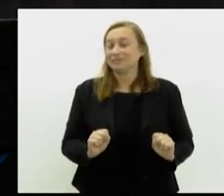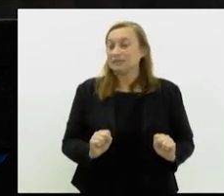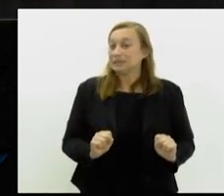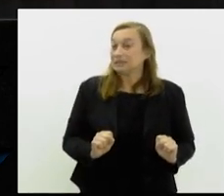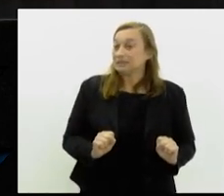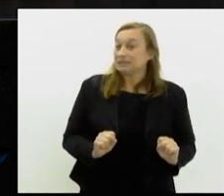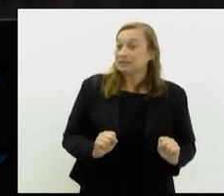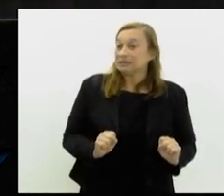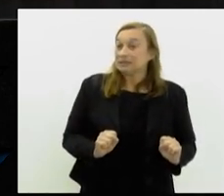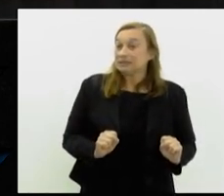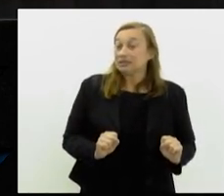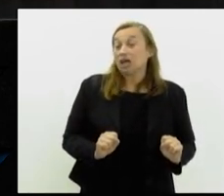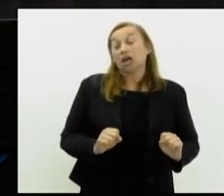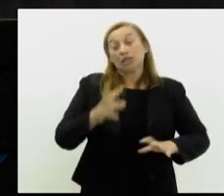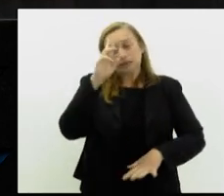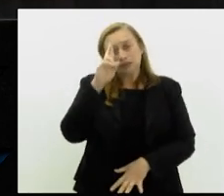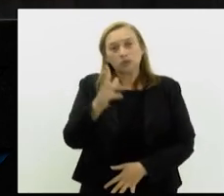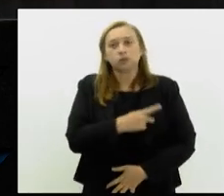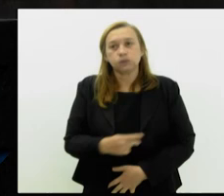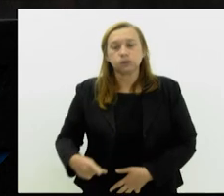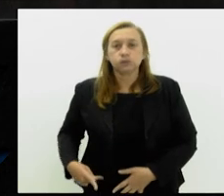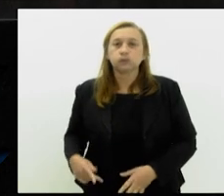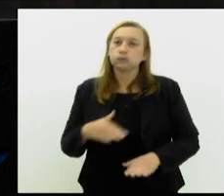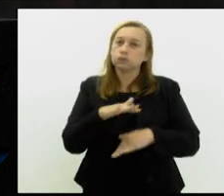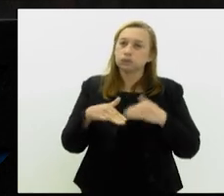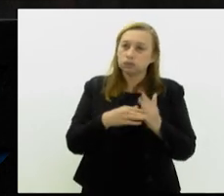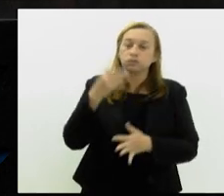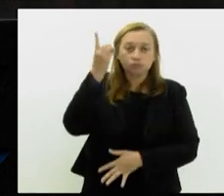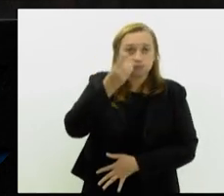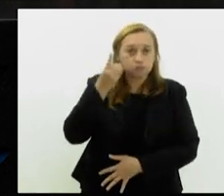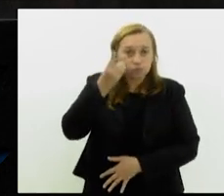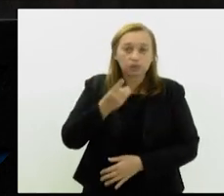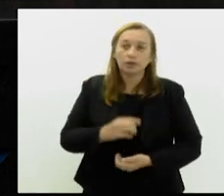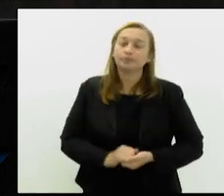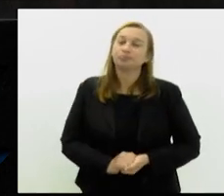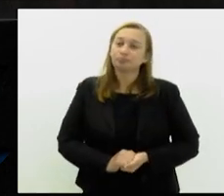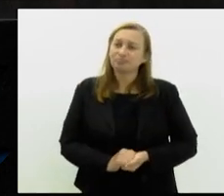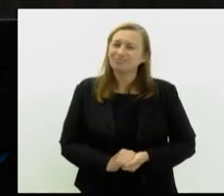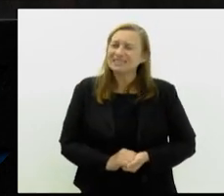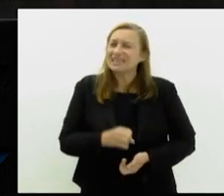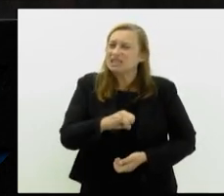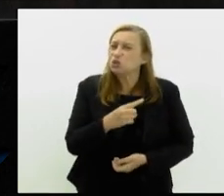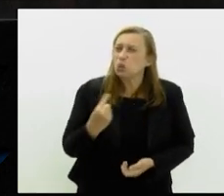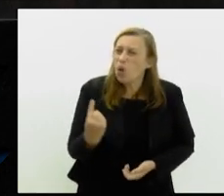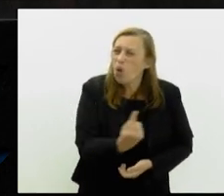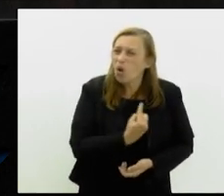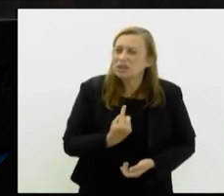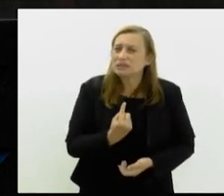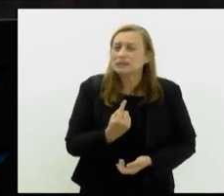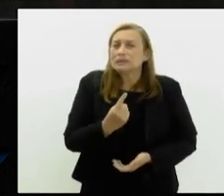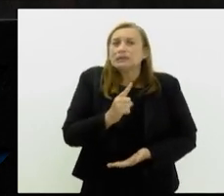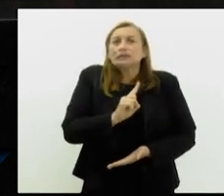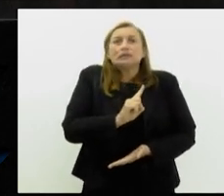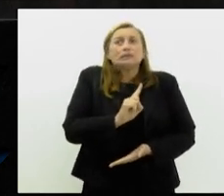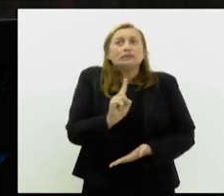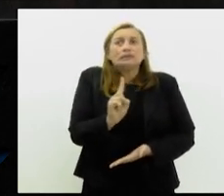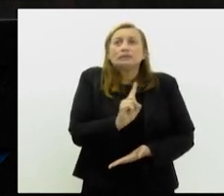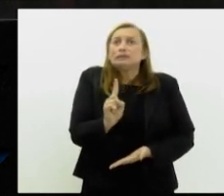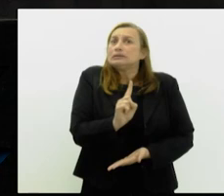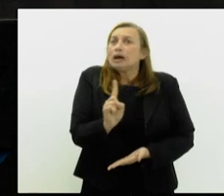possível senhora Presidente senhores deputados se nós não estabelecermos